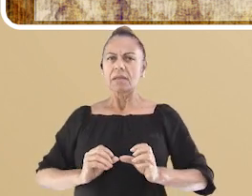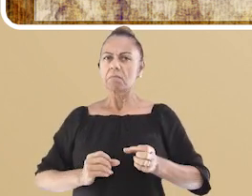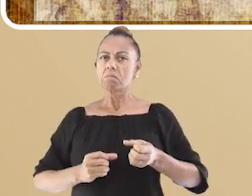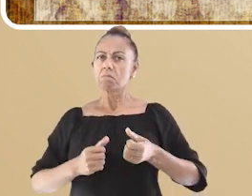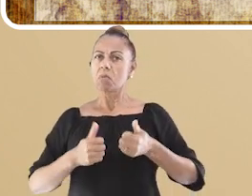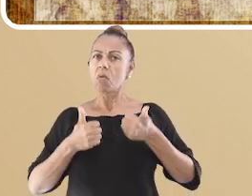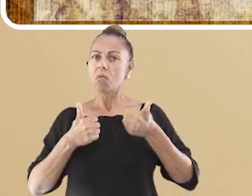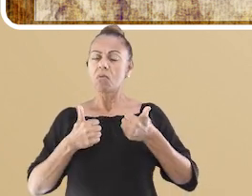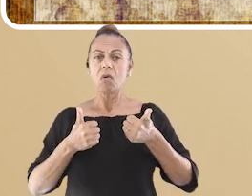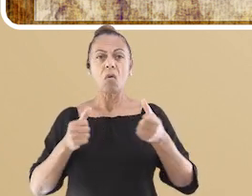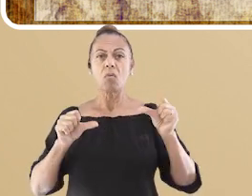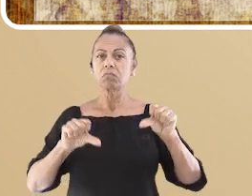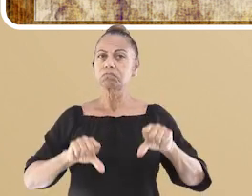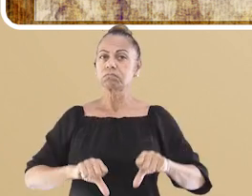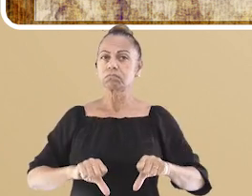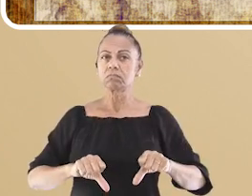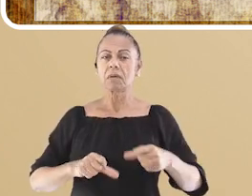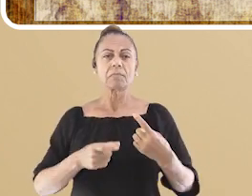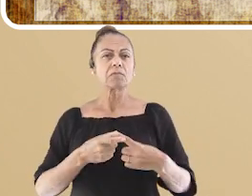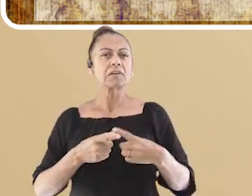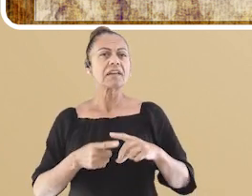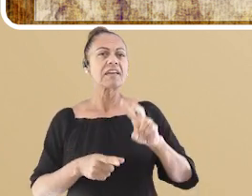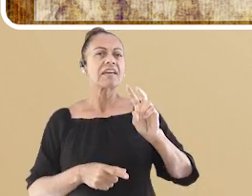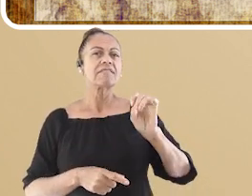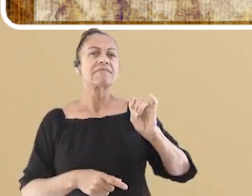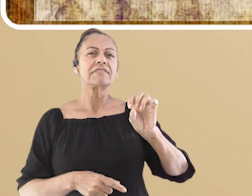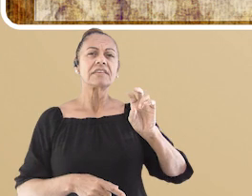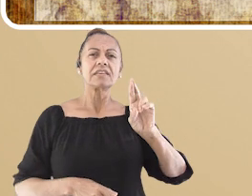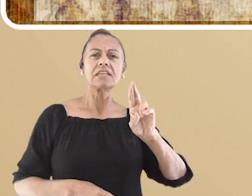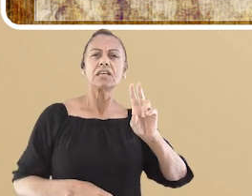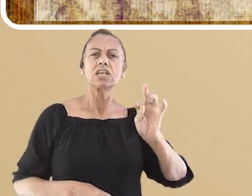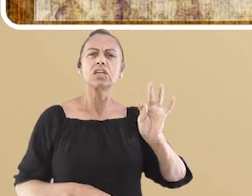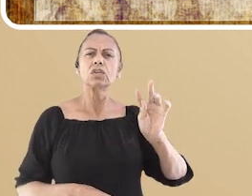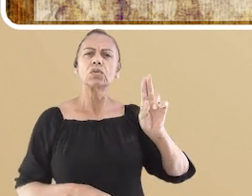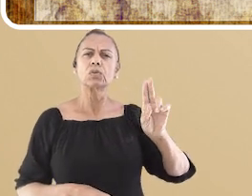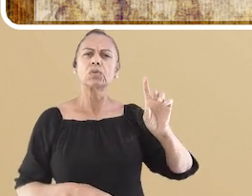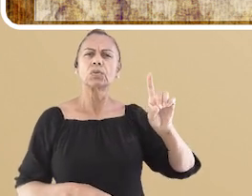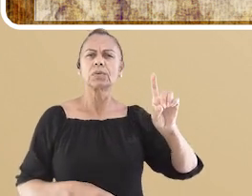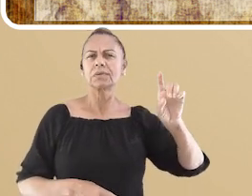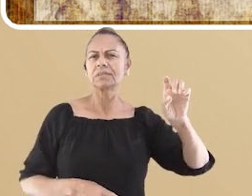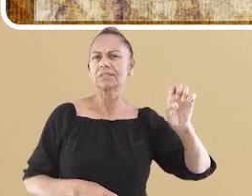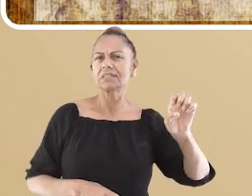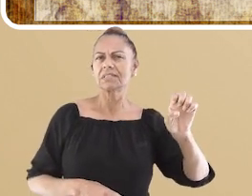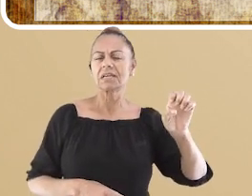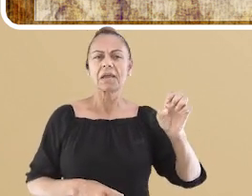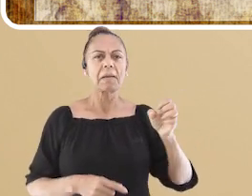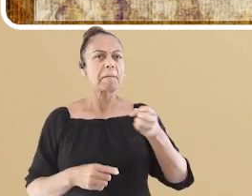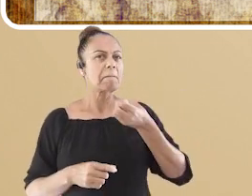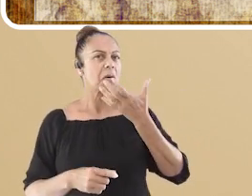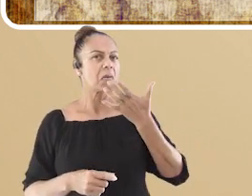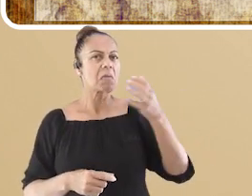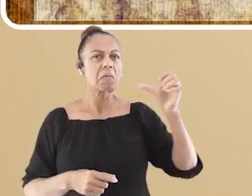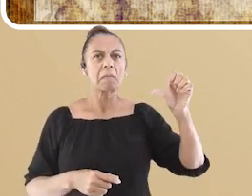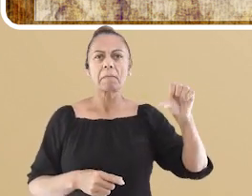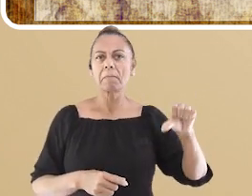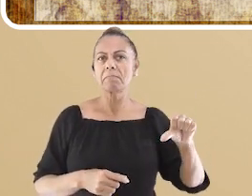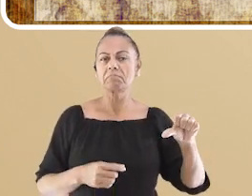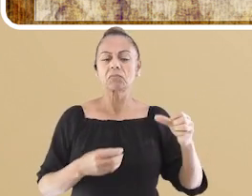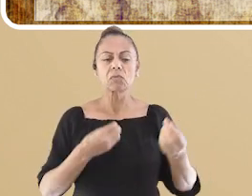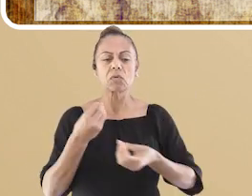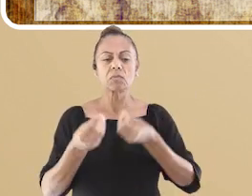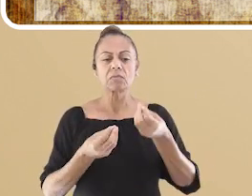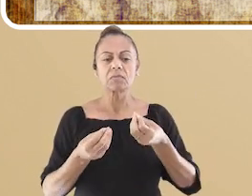Por que o bem é uma virtude e o mal é um erro? O que é bem e o que é